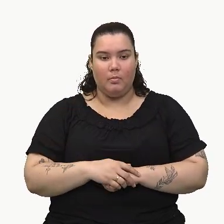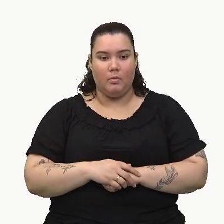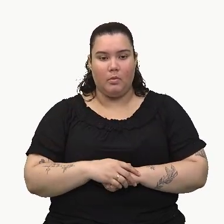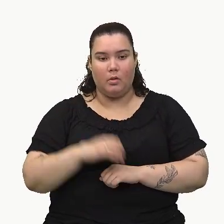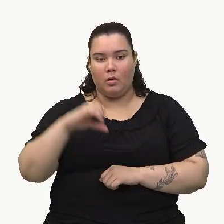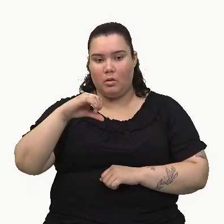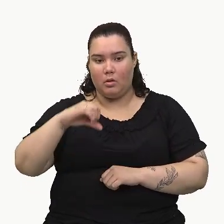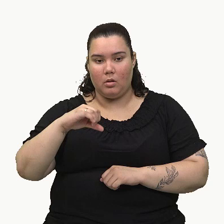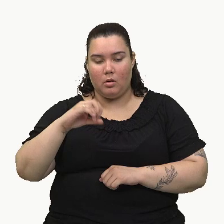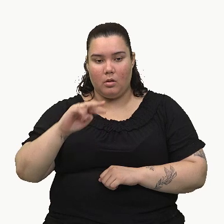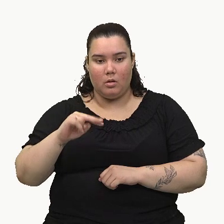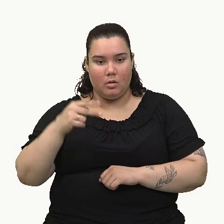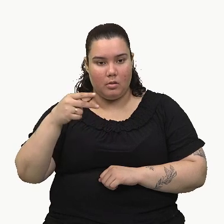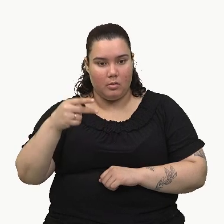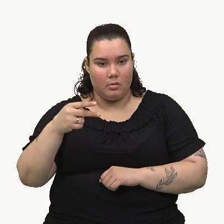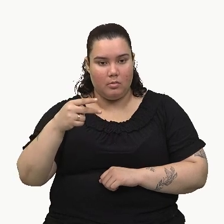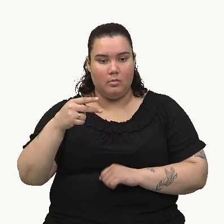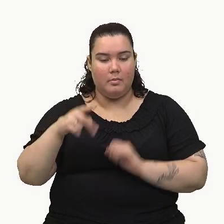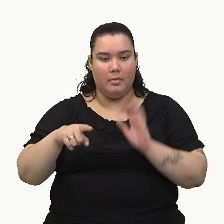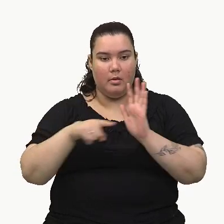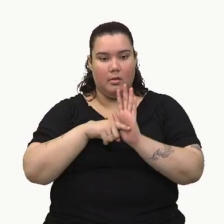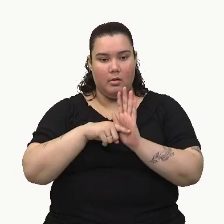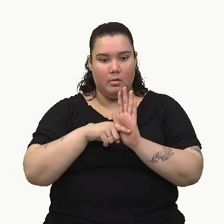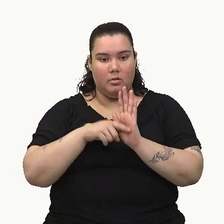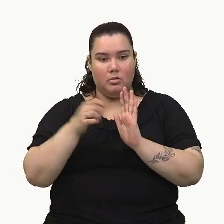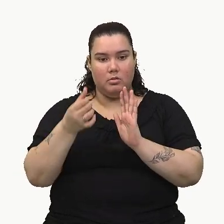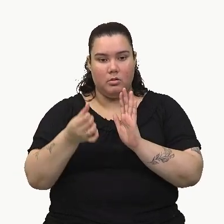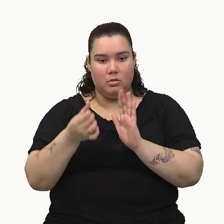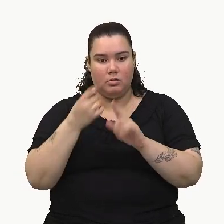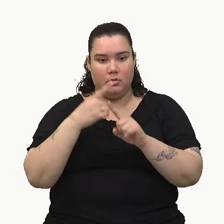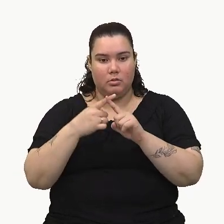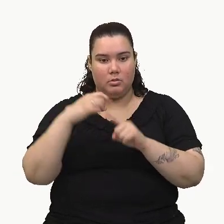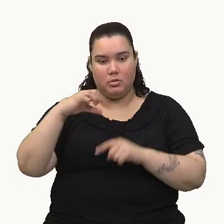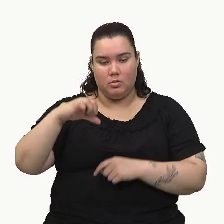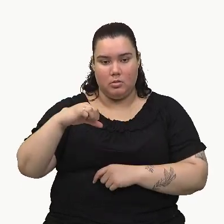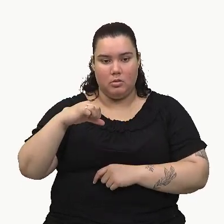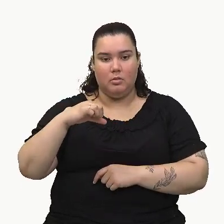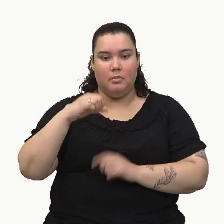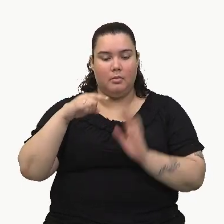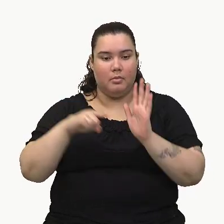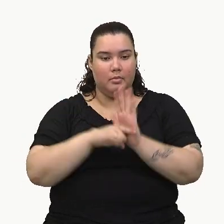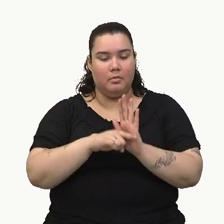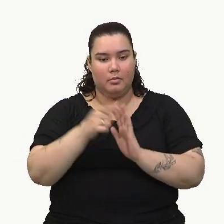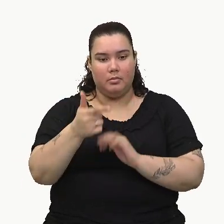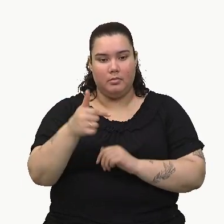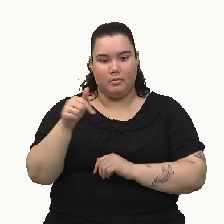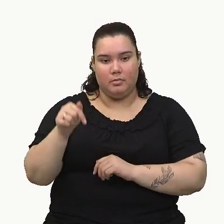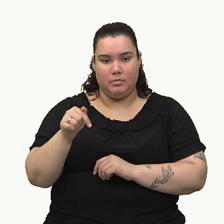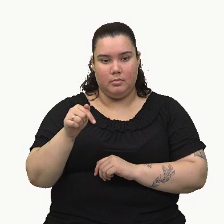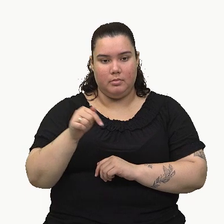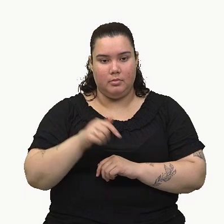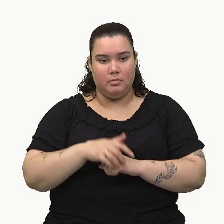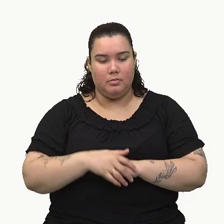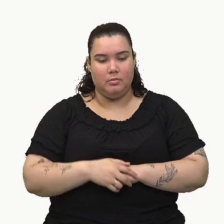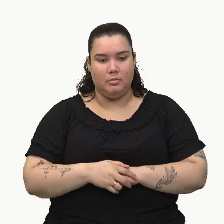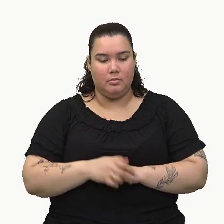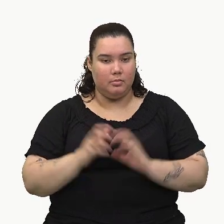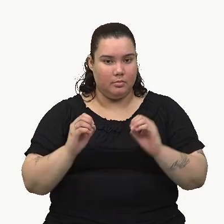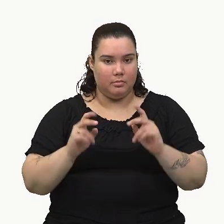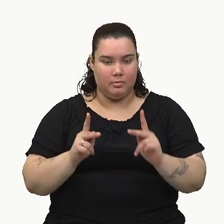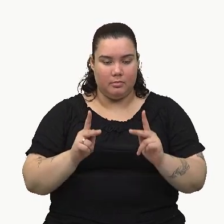ó, 9 ao quadrado, menos 6 vezes 9, menos 27.